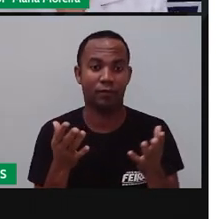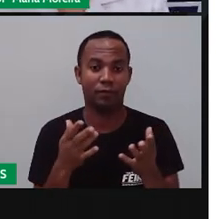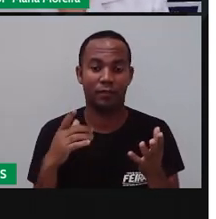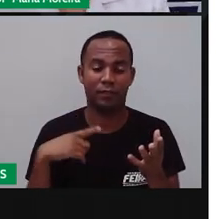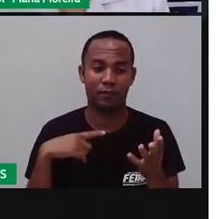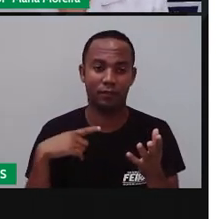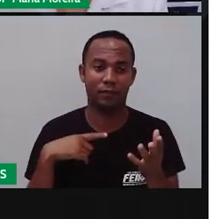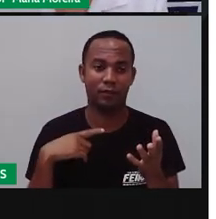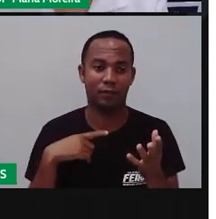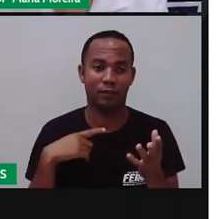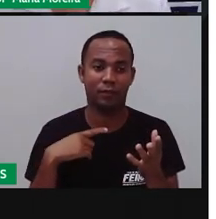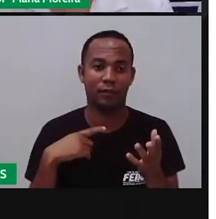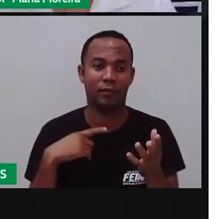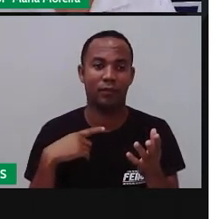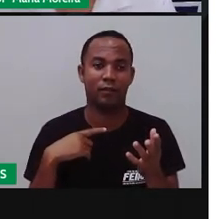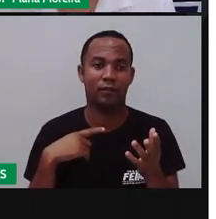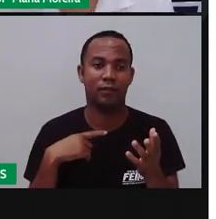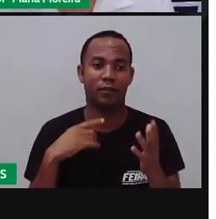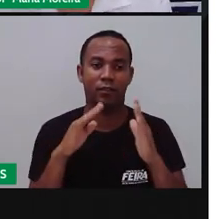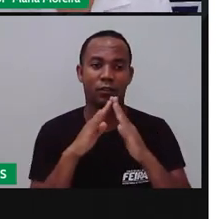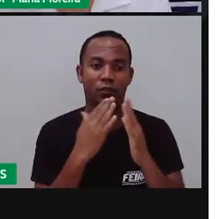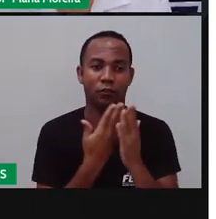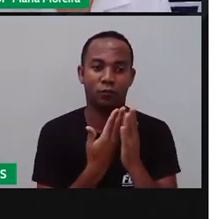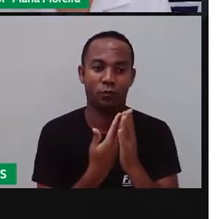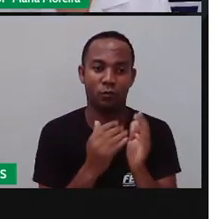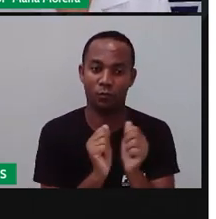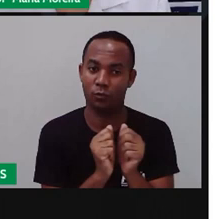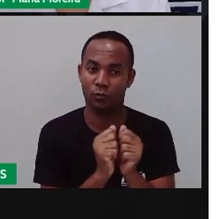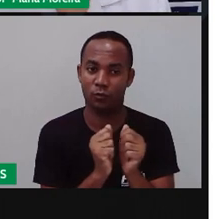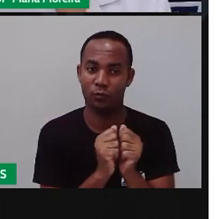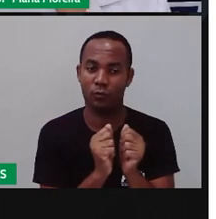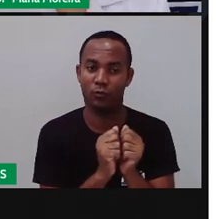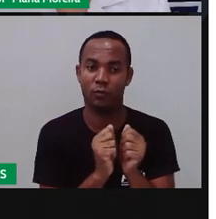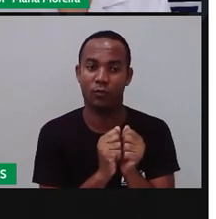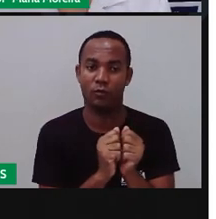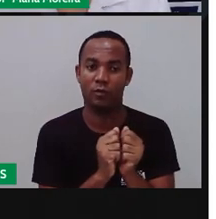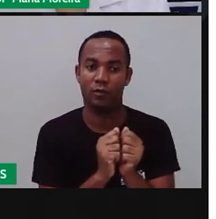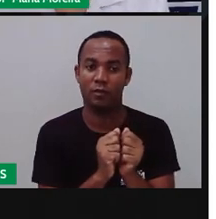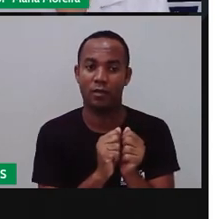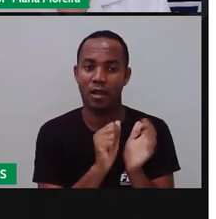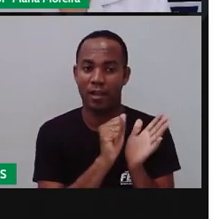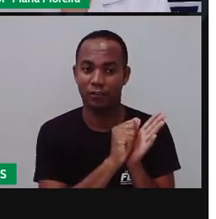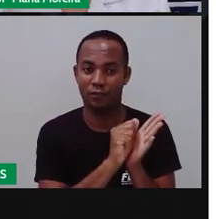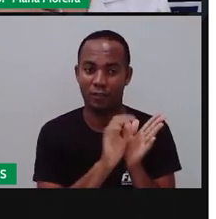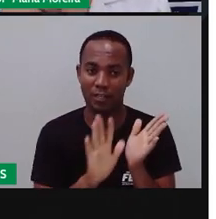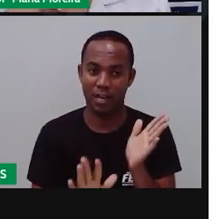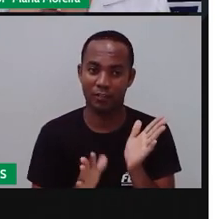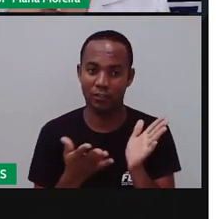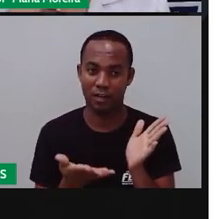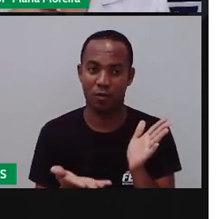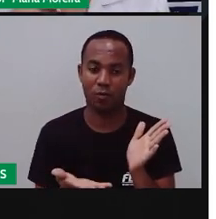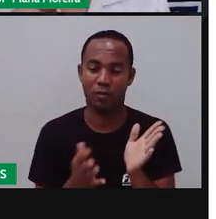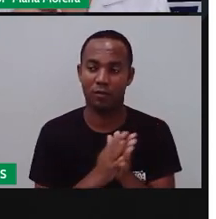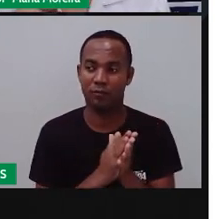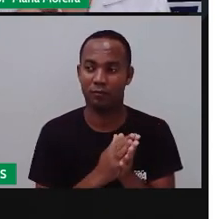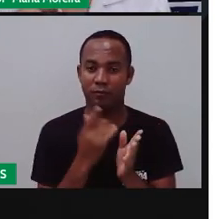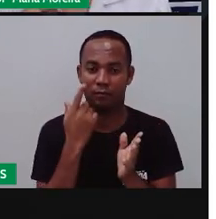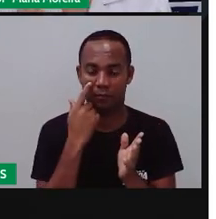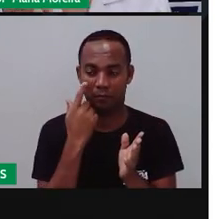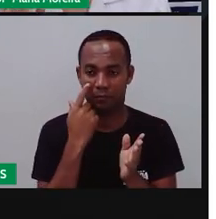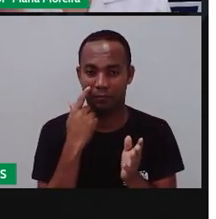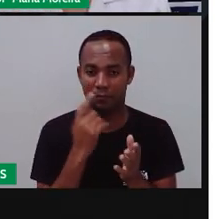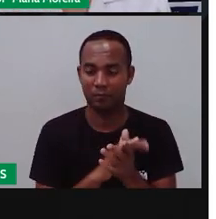uma atividade legal e bacana que vocês podem tentar fazer em casa, tá? Eu sugeri que fosse Anderson